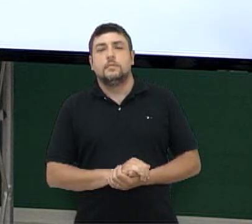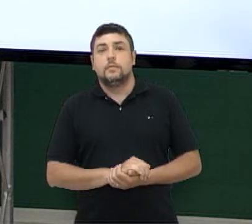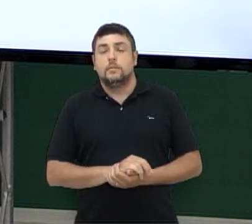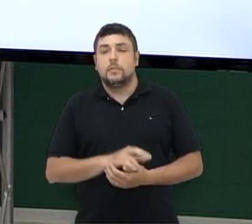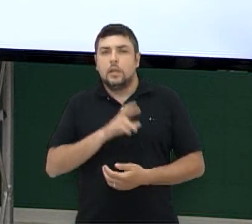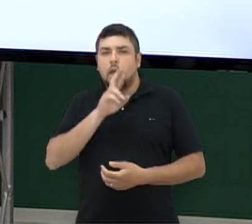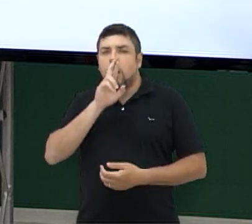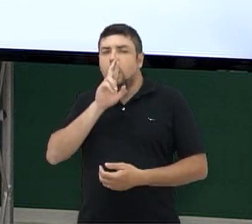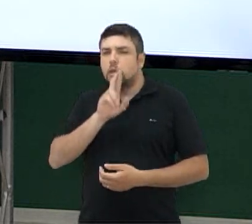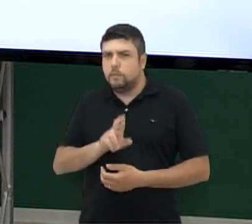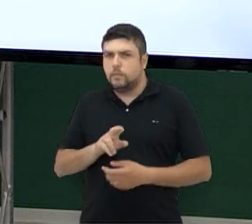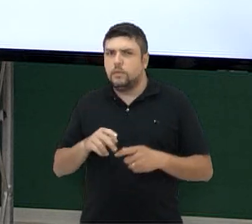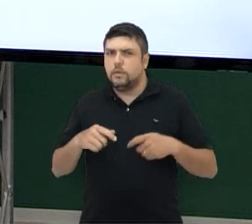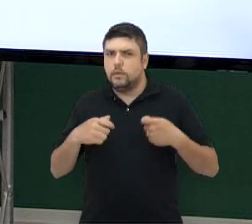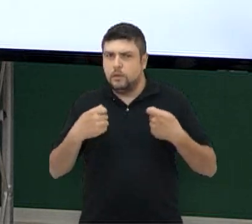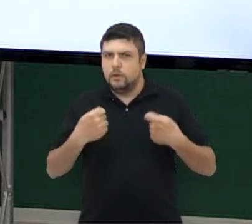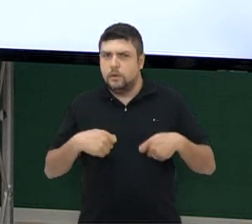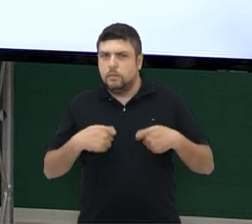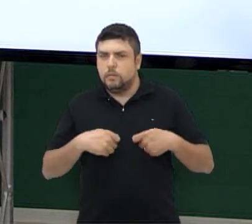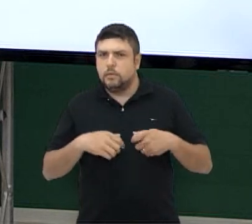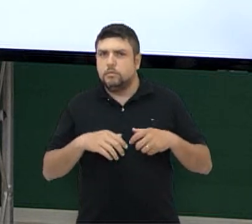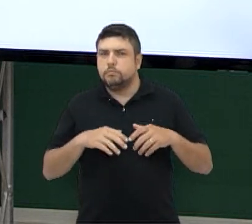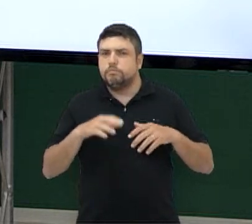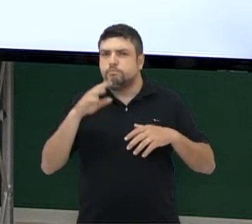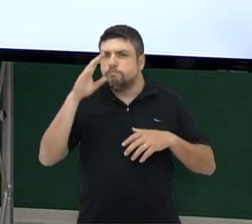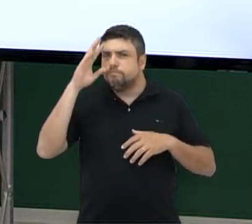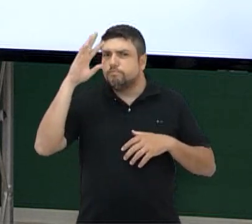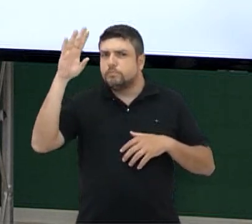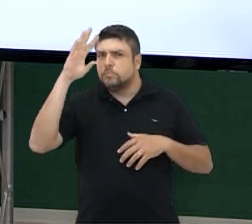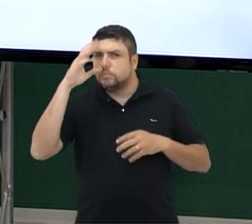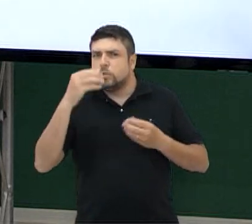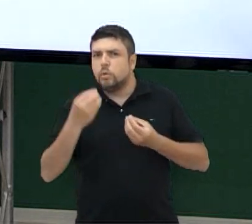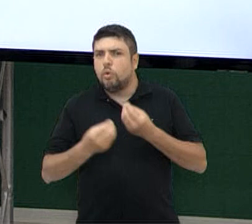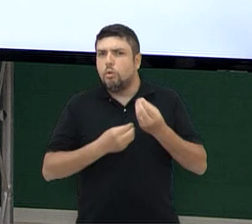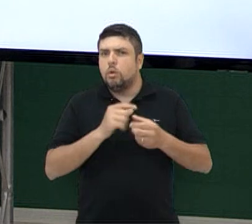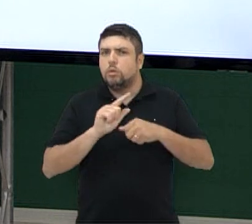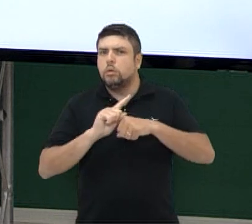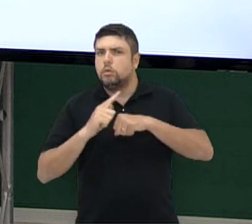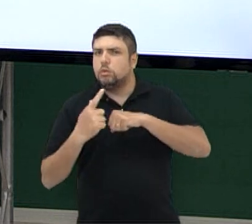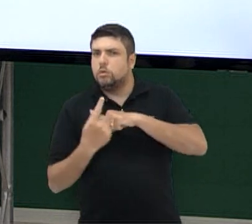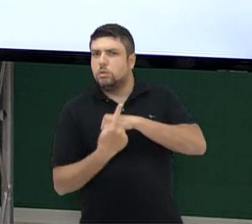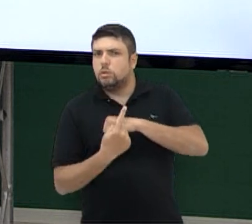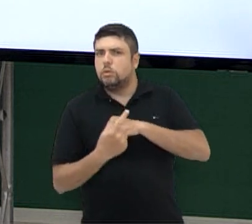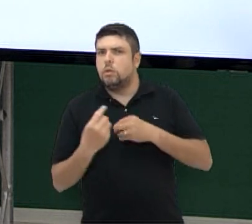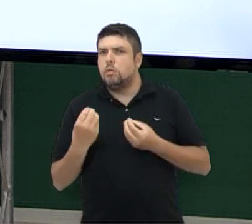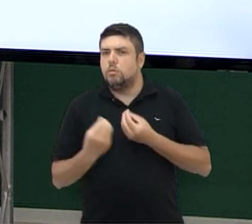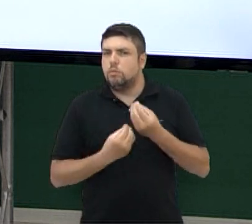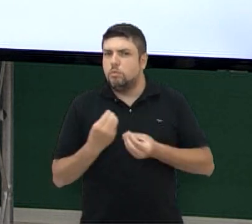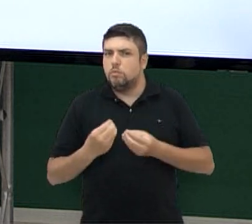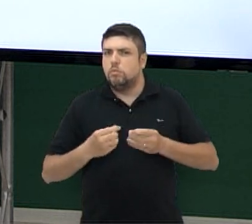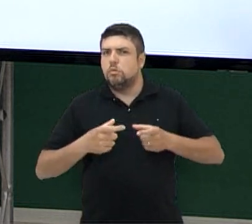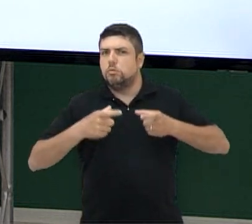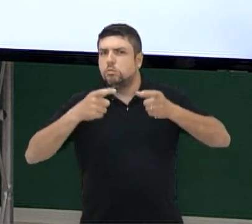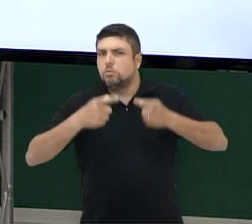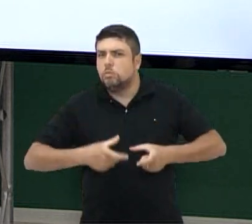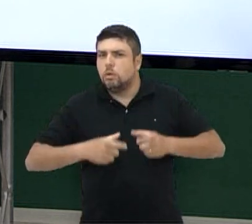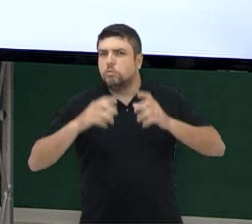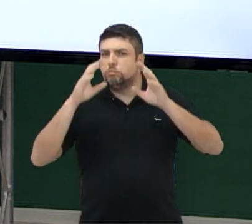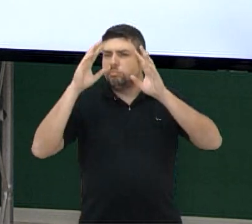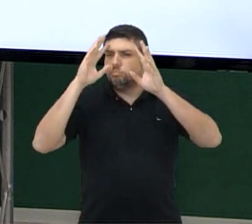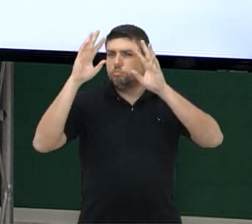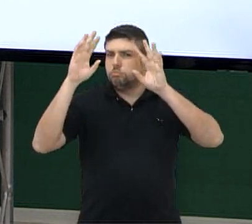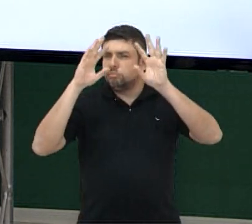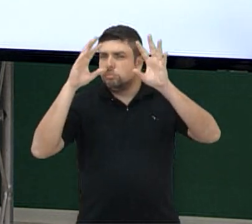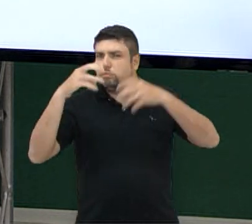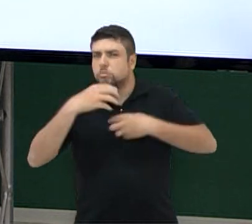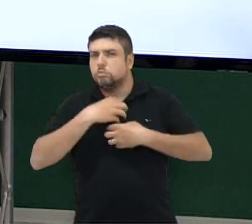têm que ter um pouquinho de noção de geografia, né? Tem que entender um pouquinho lá de espaço, tudo mais, certo? Bem,